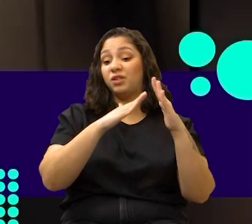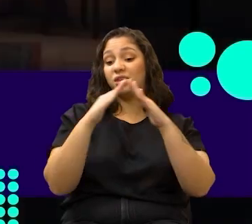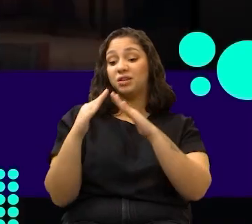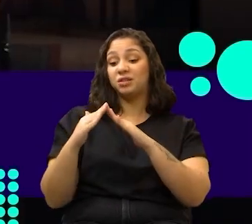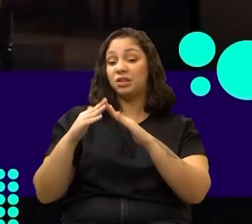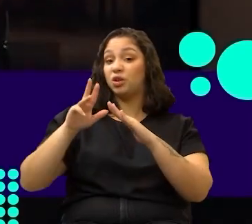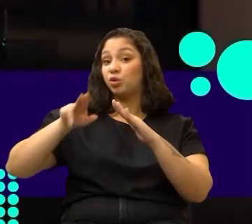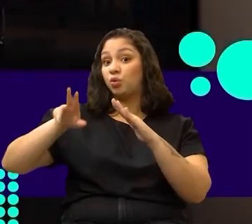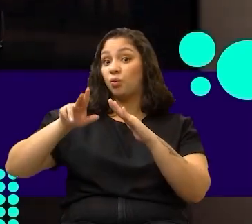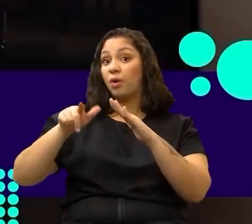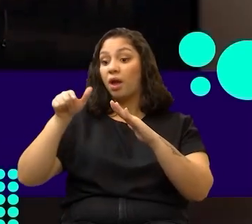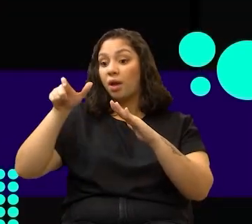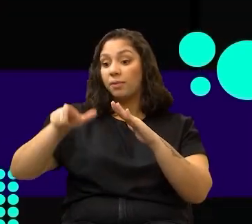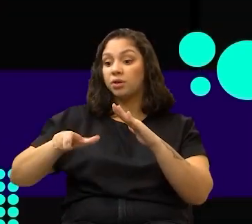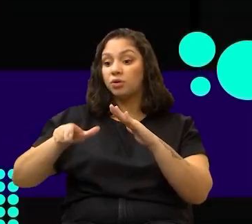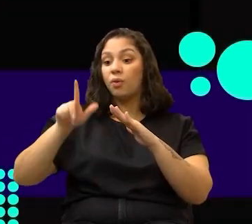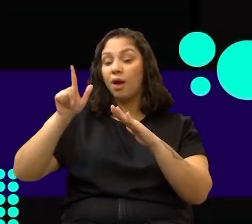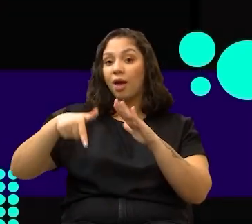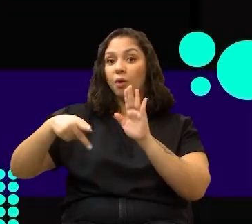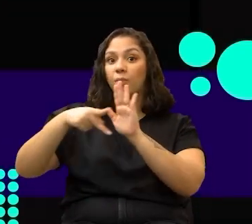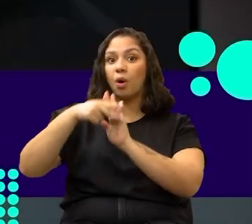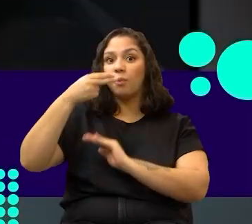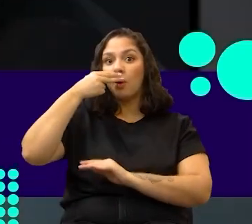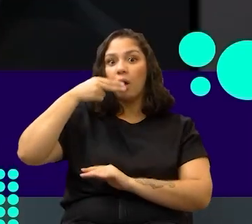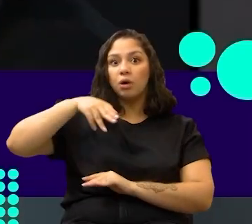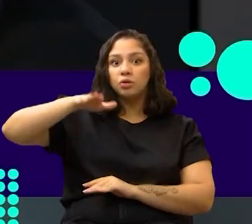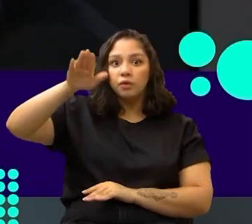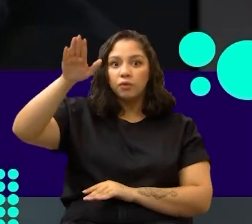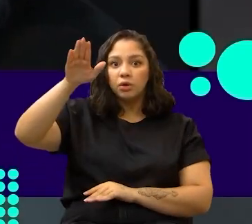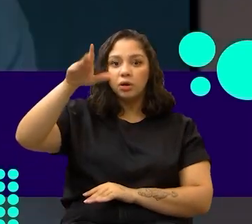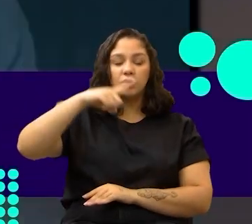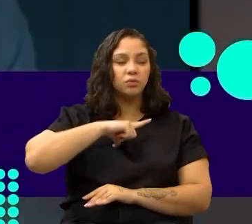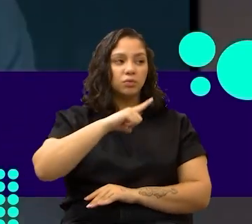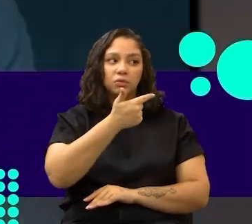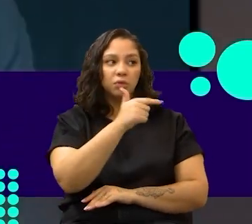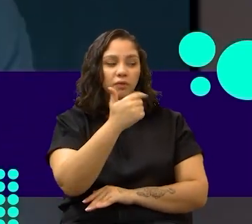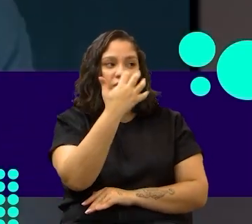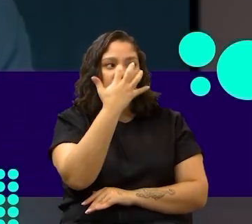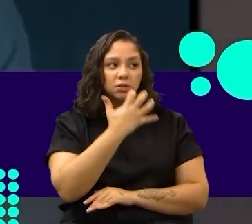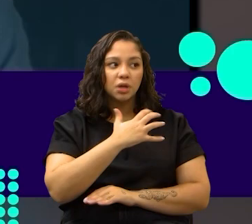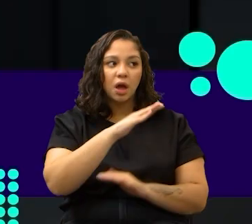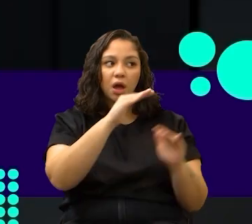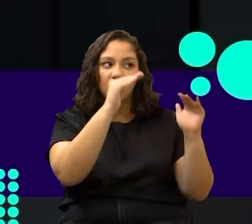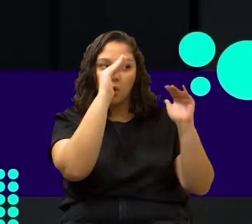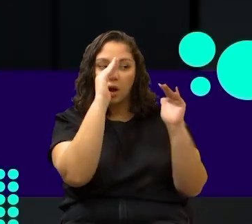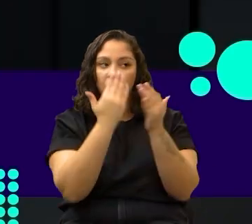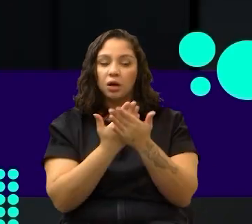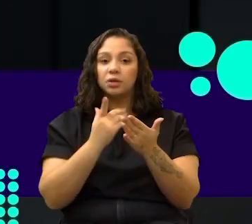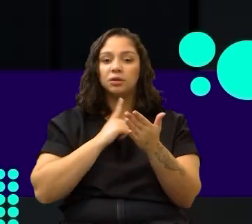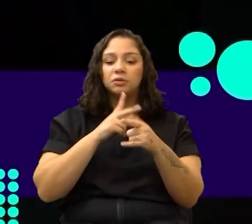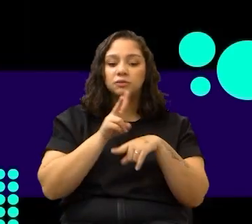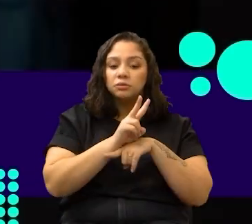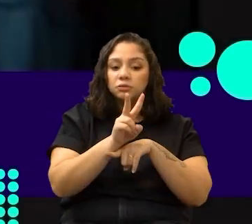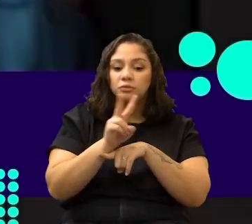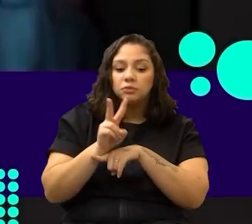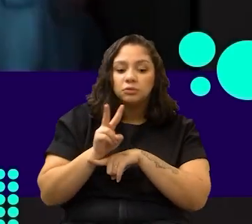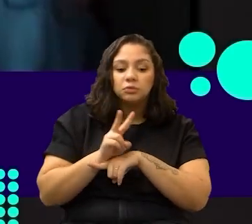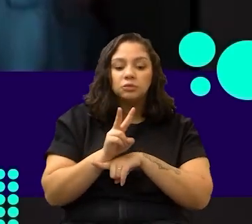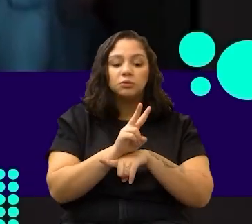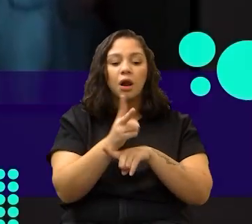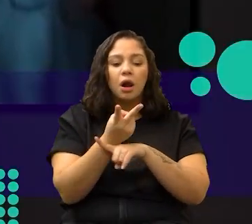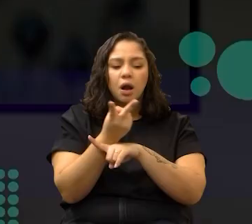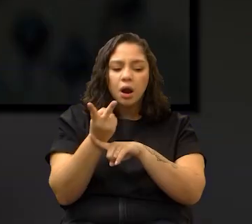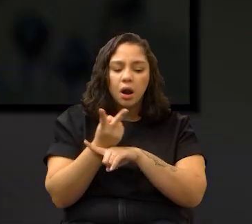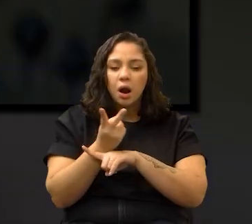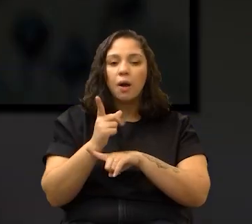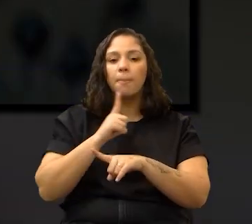é outro senão Adolf Hitler. Não sendo levado a sério, ele inicia uma investigação independente para provar sua